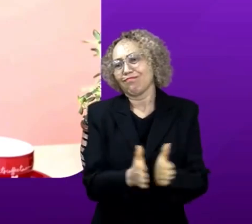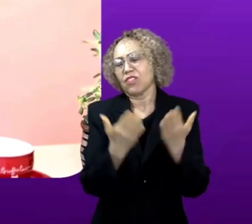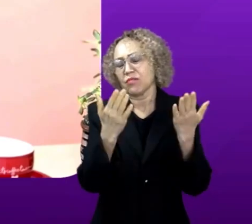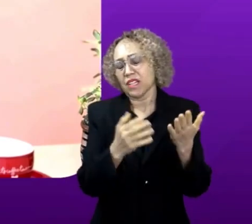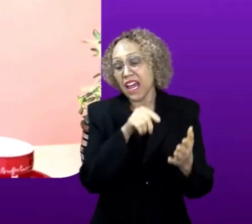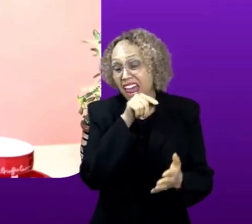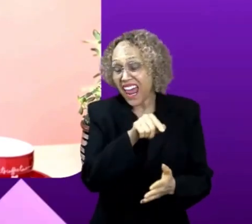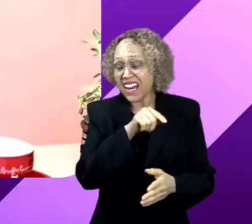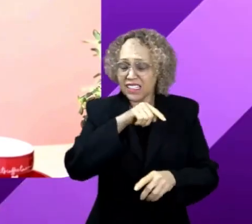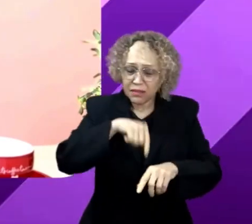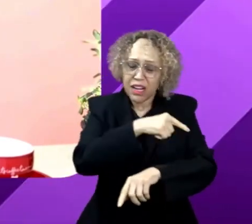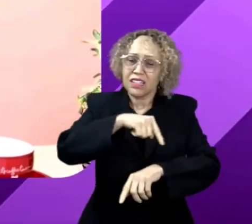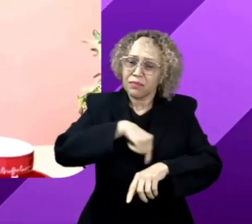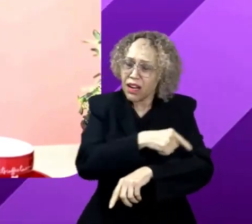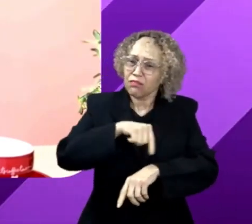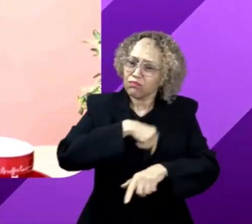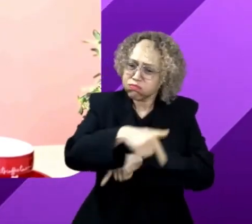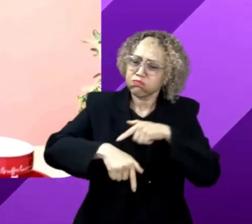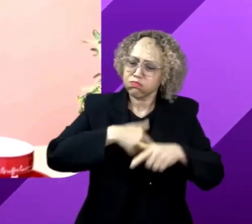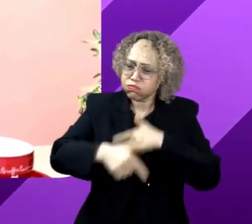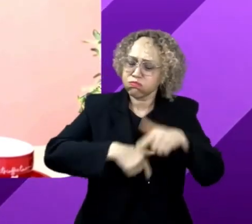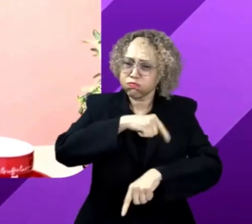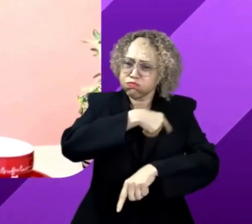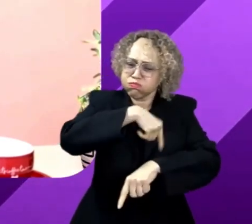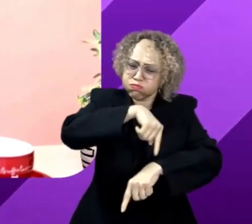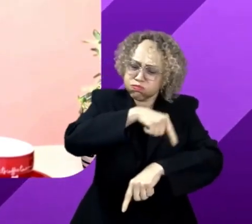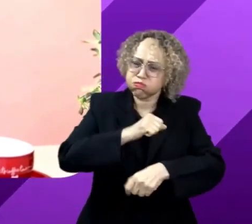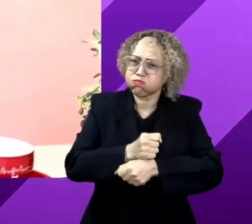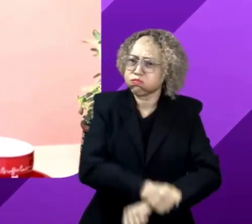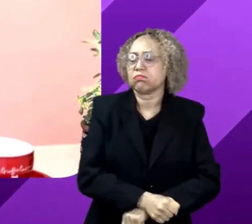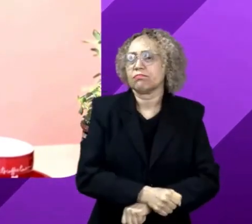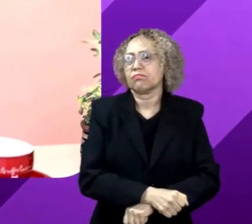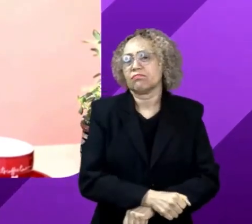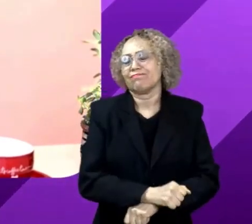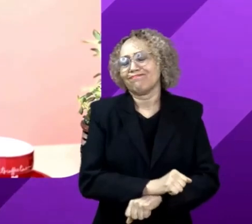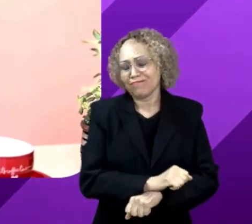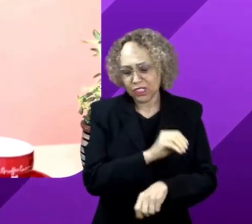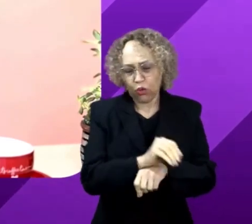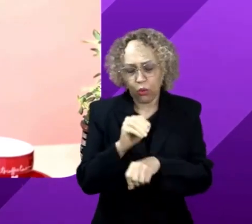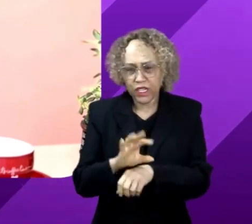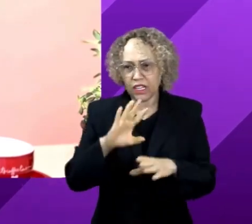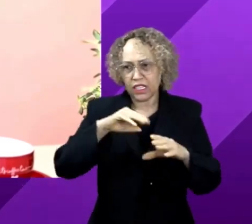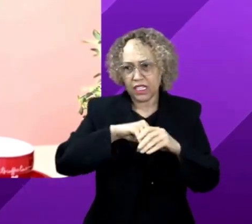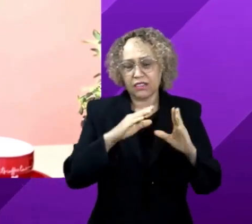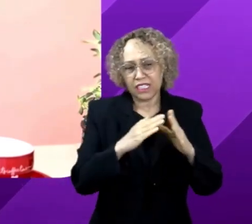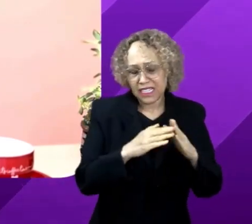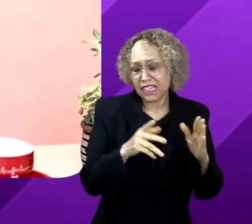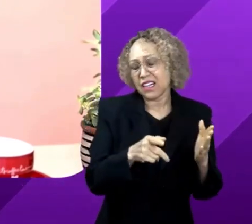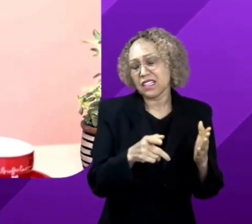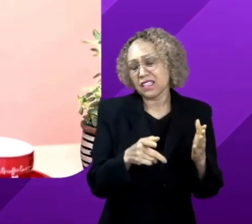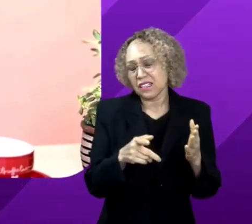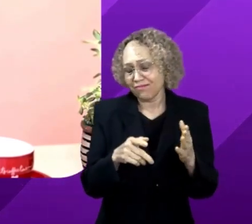com relação ao trabalho do cuidado, ao trabalho doméstico, seja ele remunerado ou não. E a gente pode